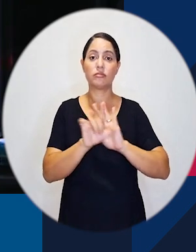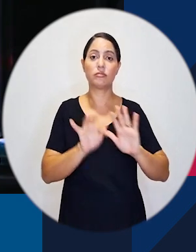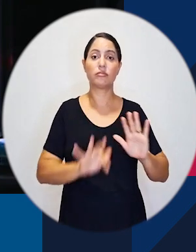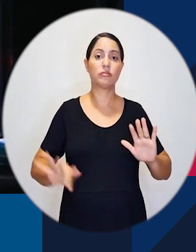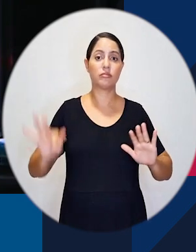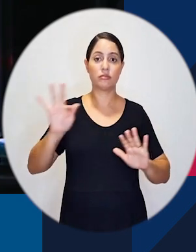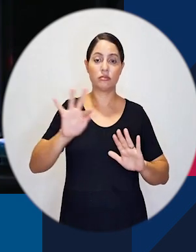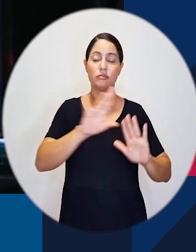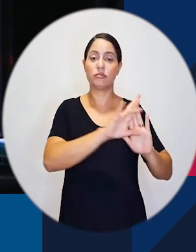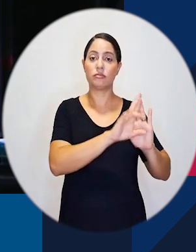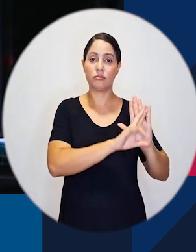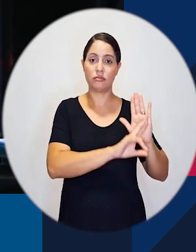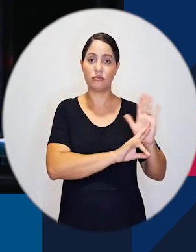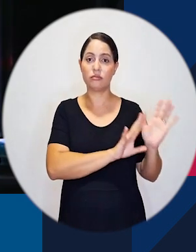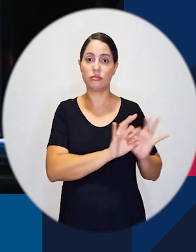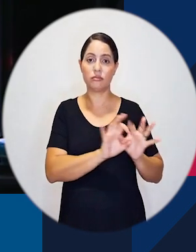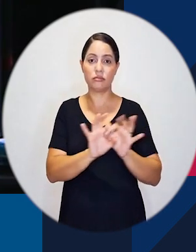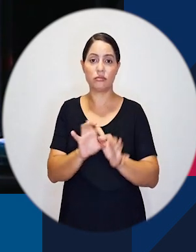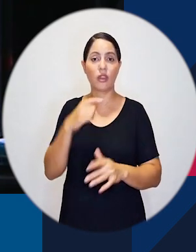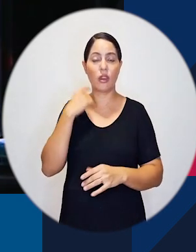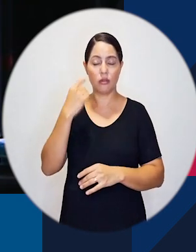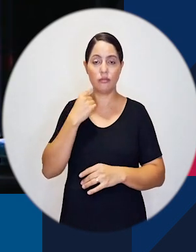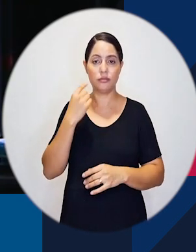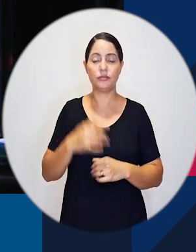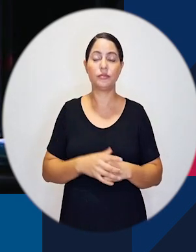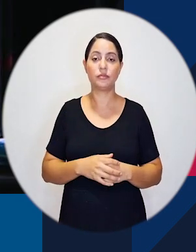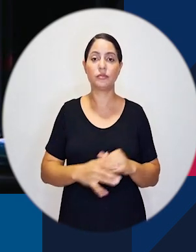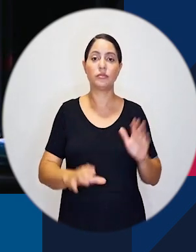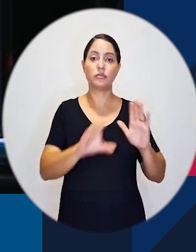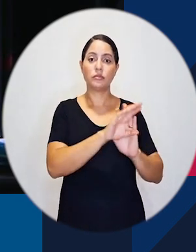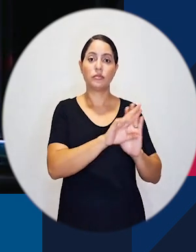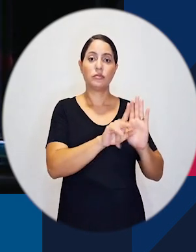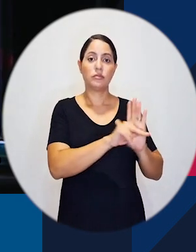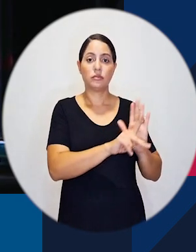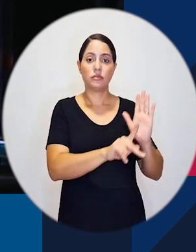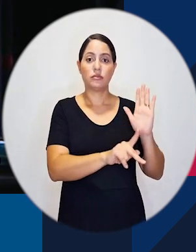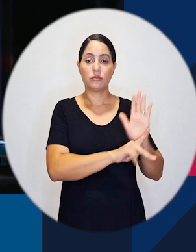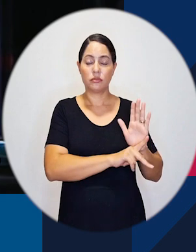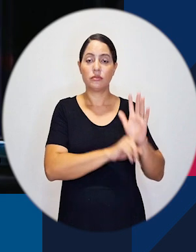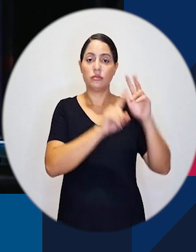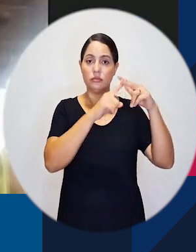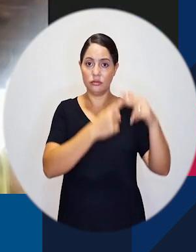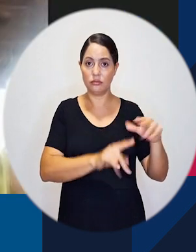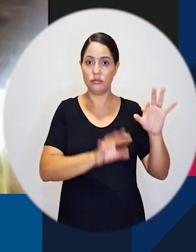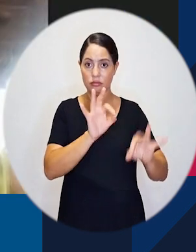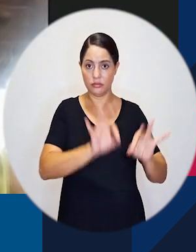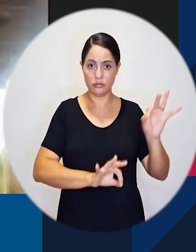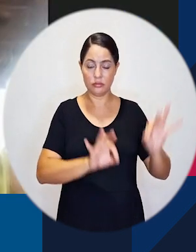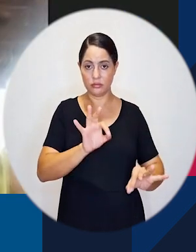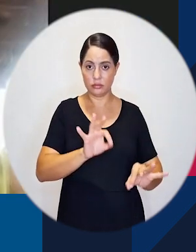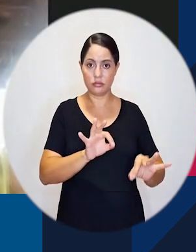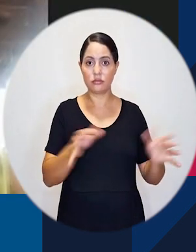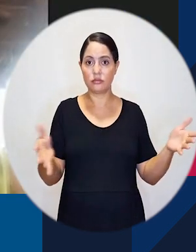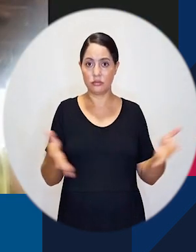lei federal que disciplina a advocacia. E o Código de Processo Penal, com esta correção,